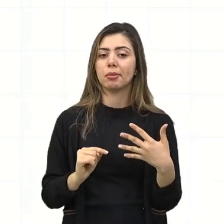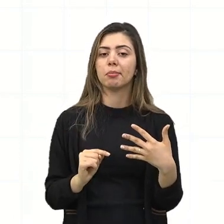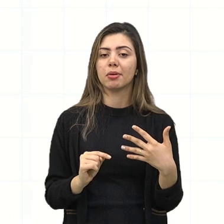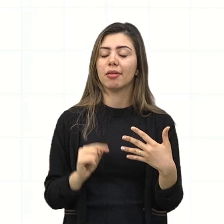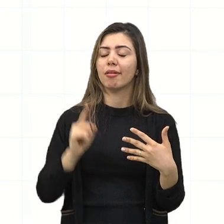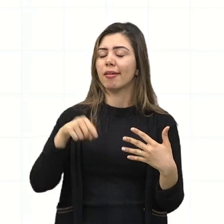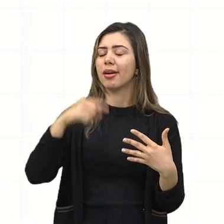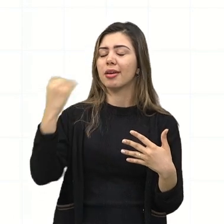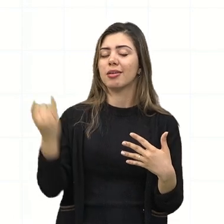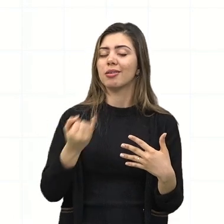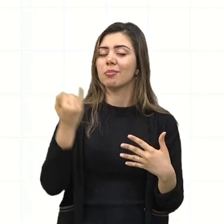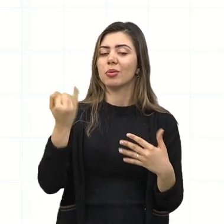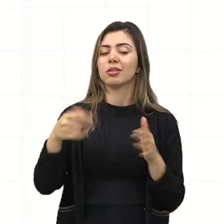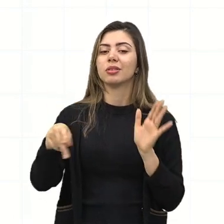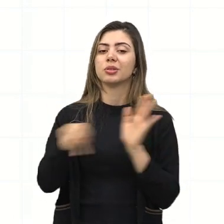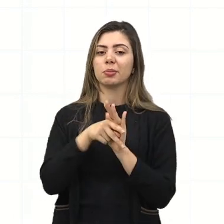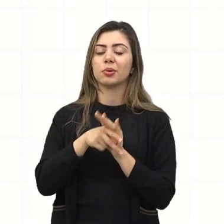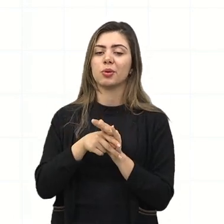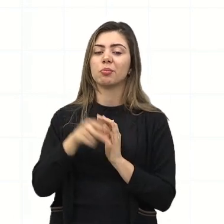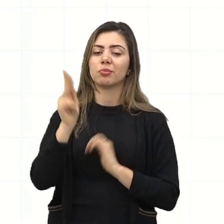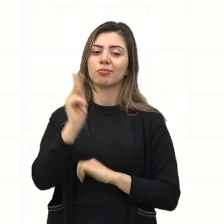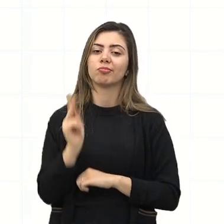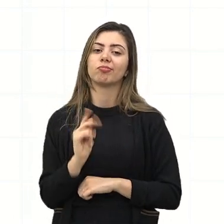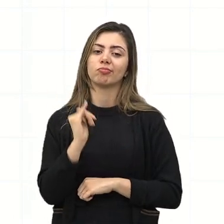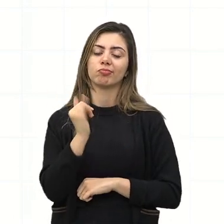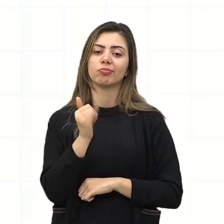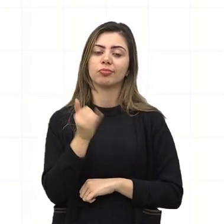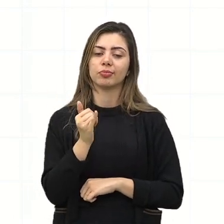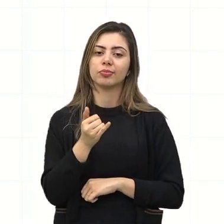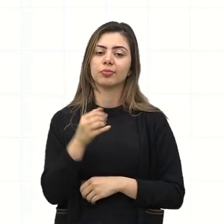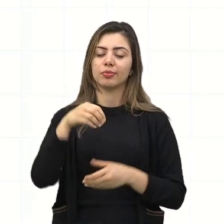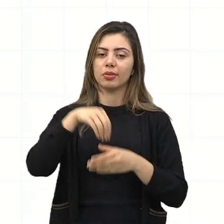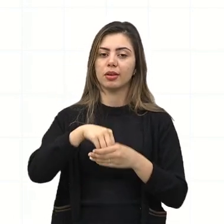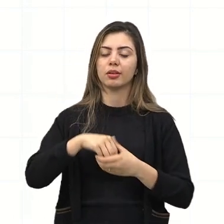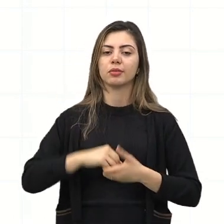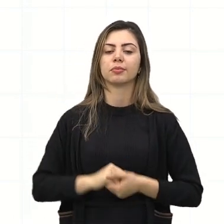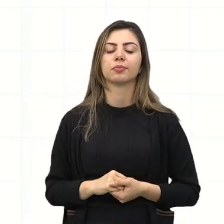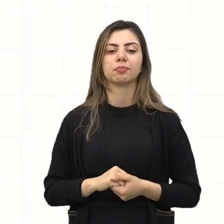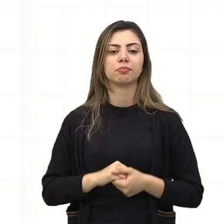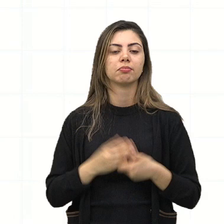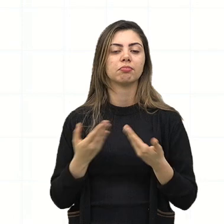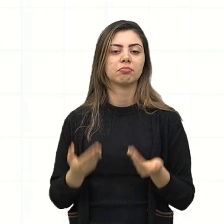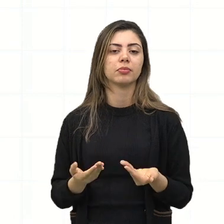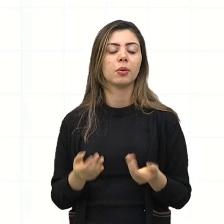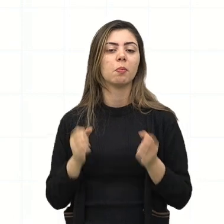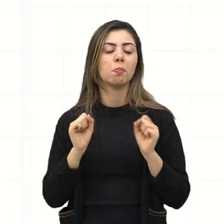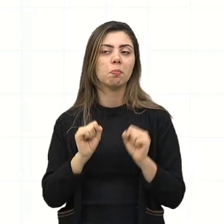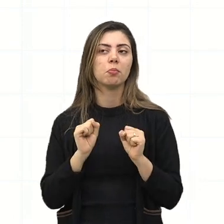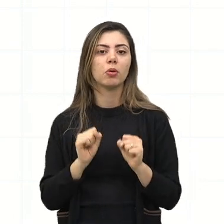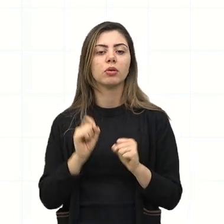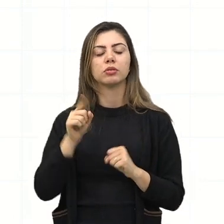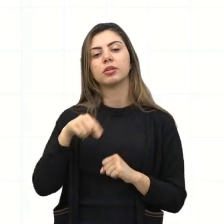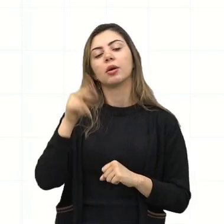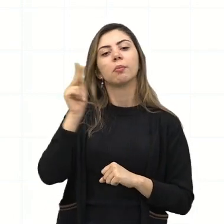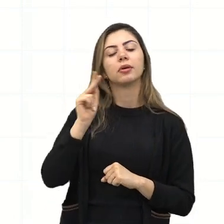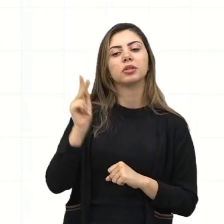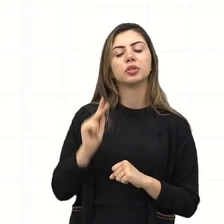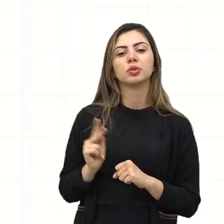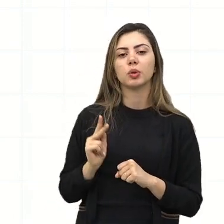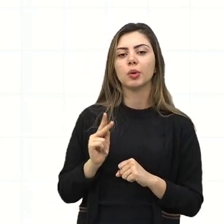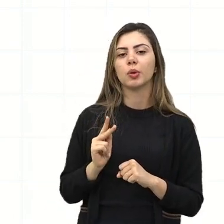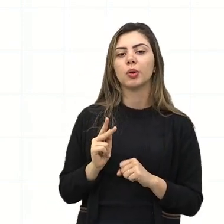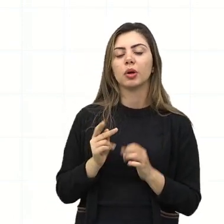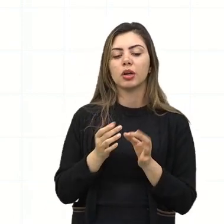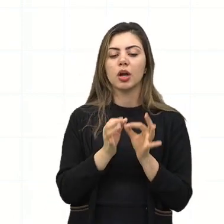são fundamentais para a narrativa, seja essa narrativa mais extensa